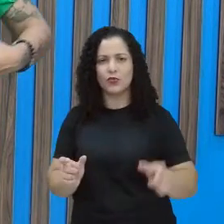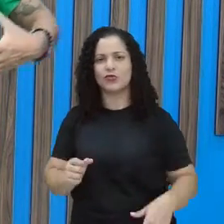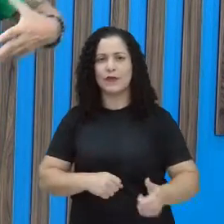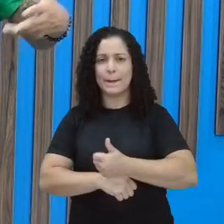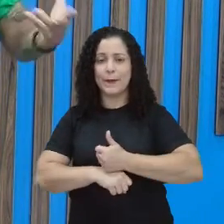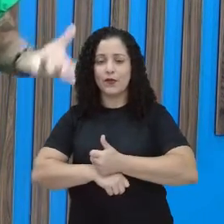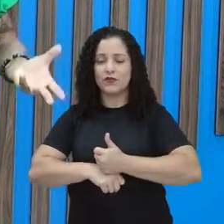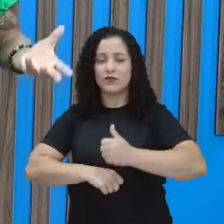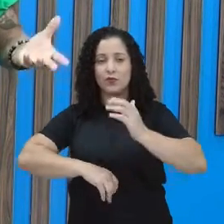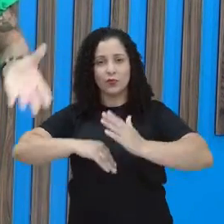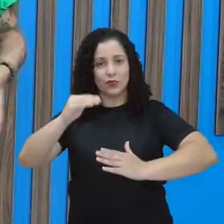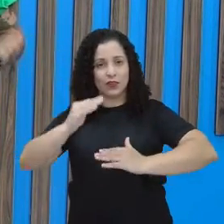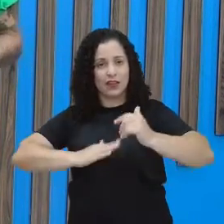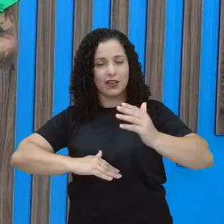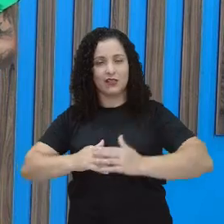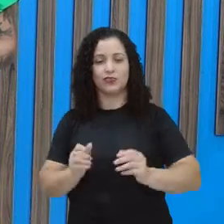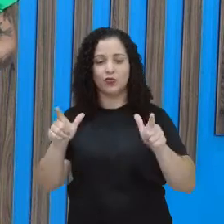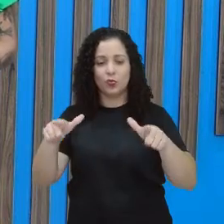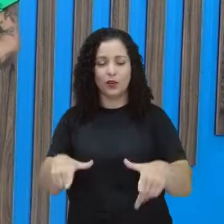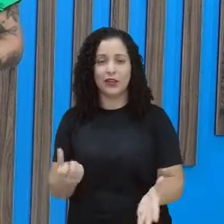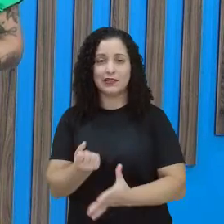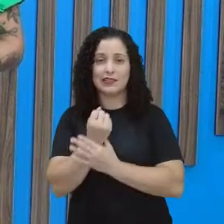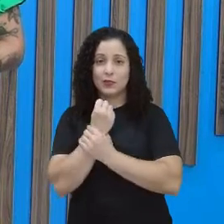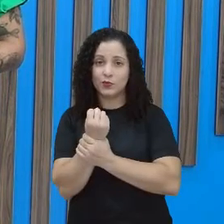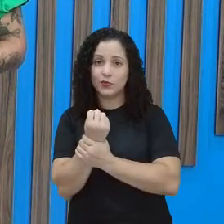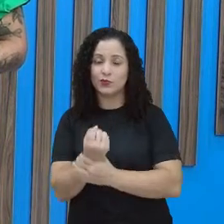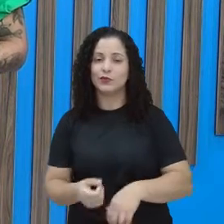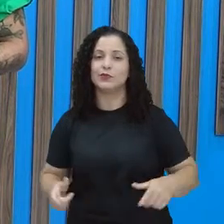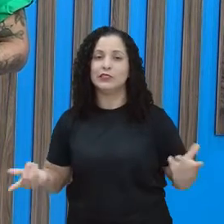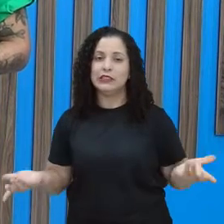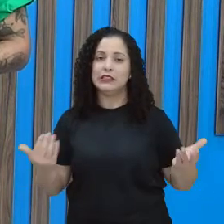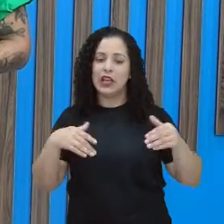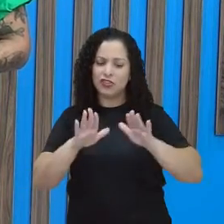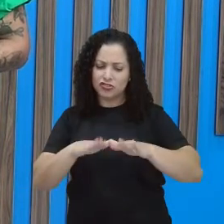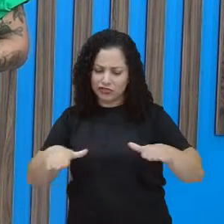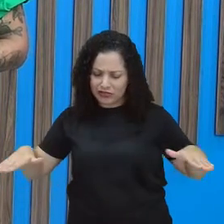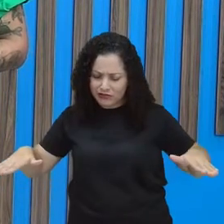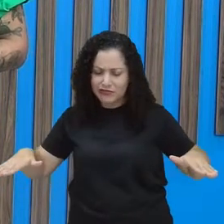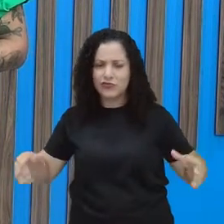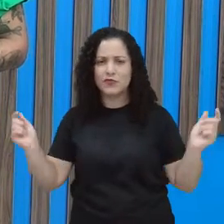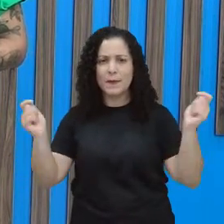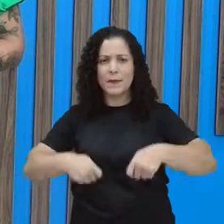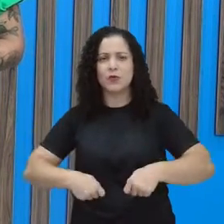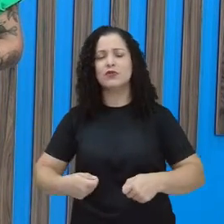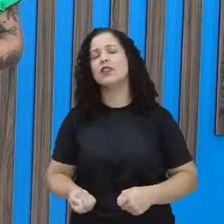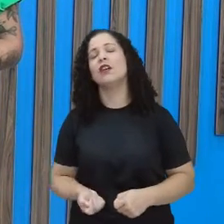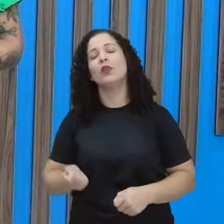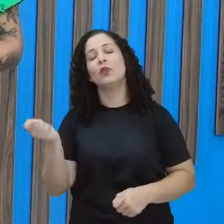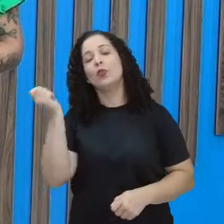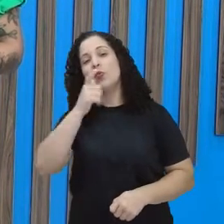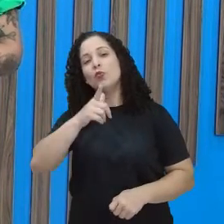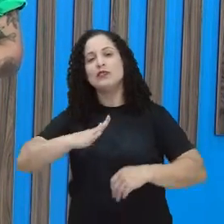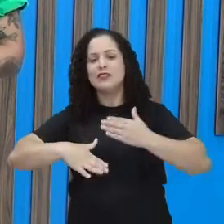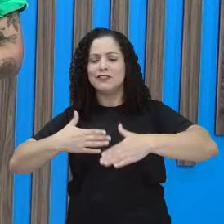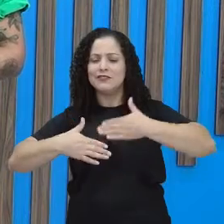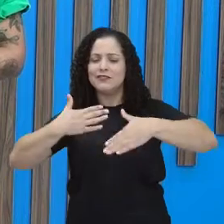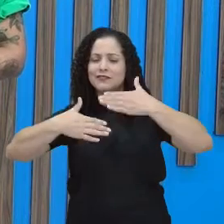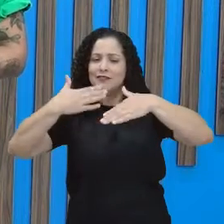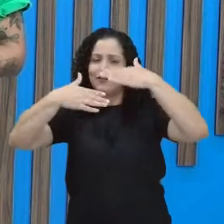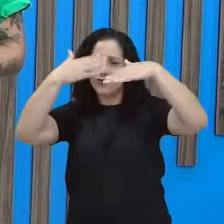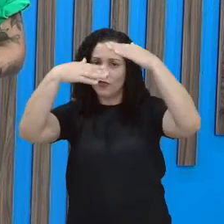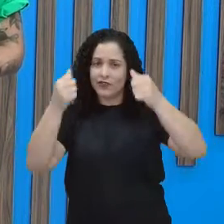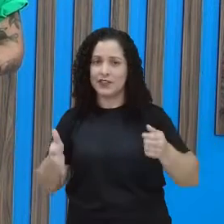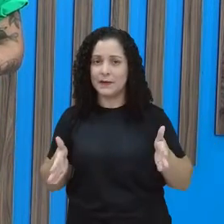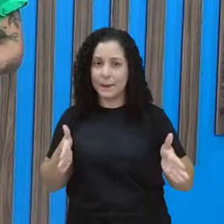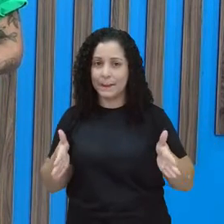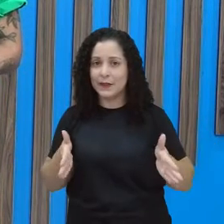com um ambiente seguro, para que essa criança possa se desenvolver nesse momento tão importante